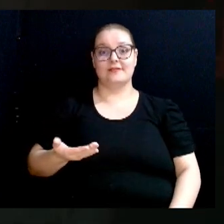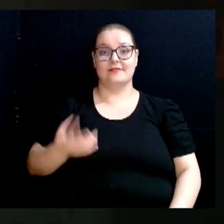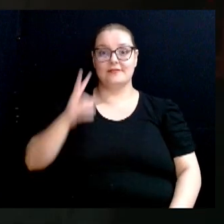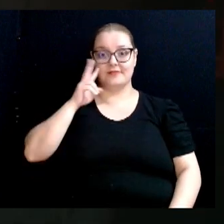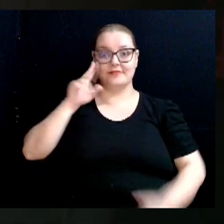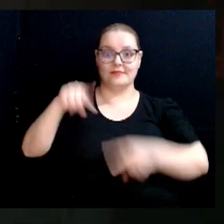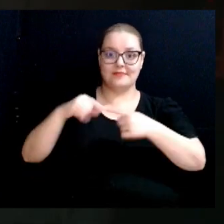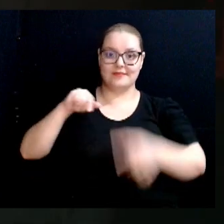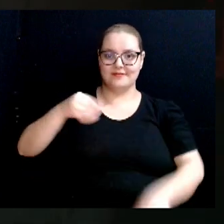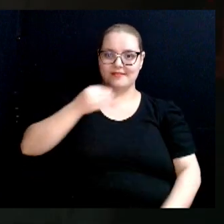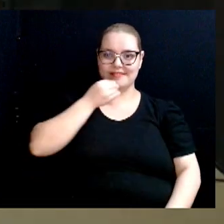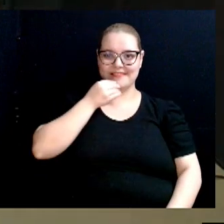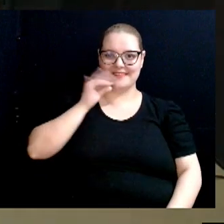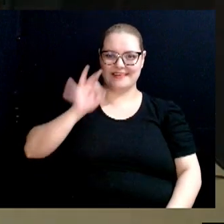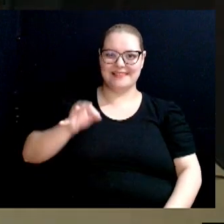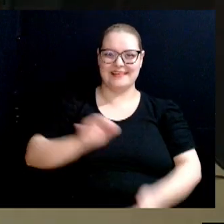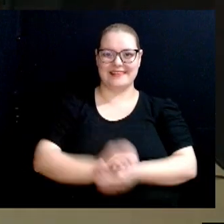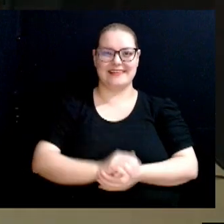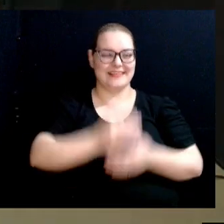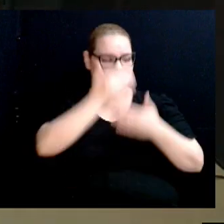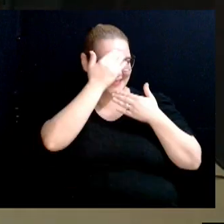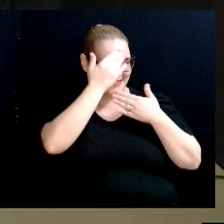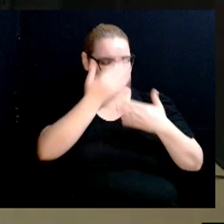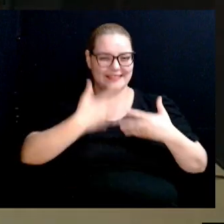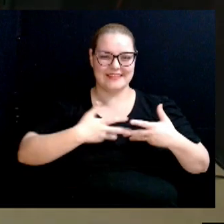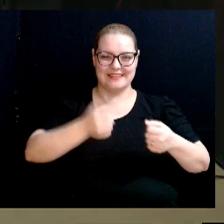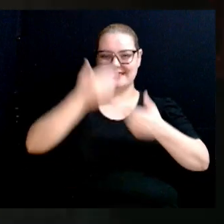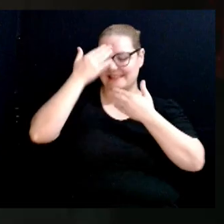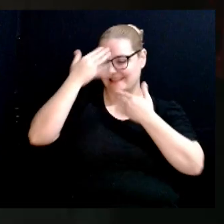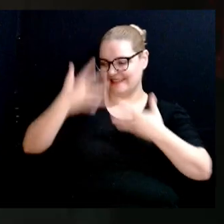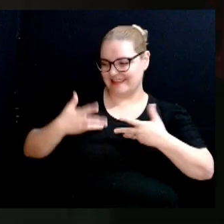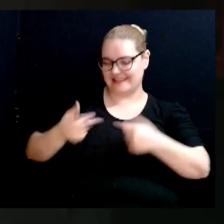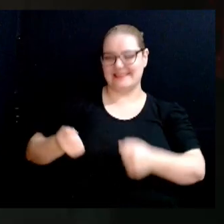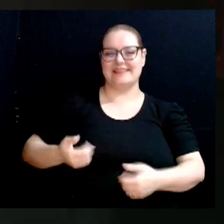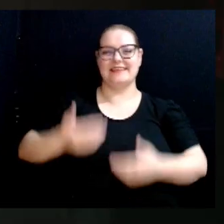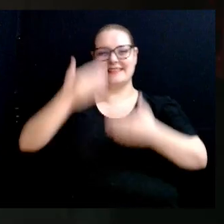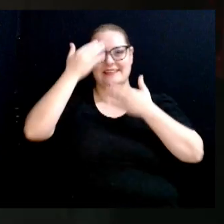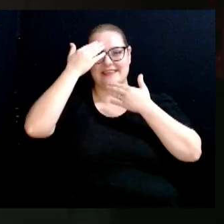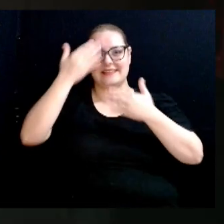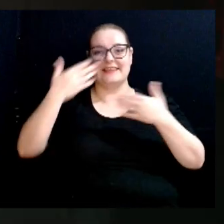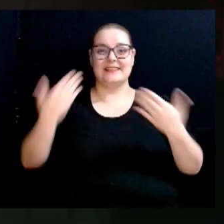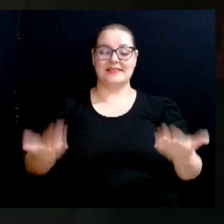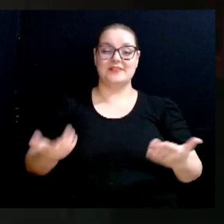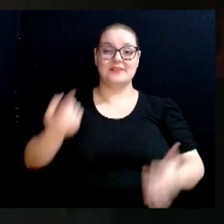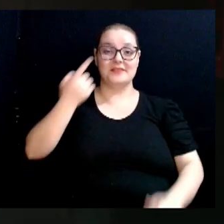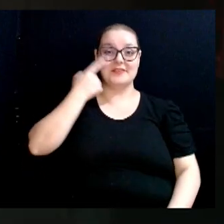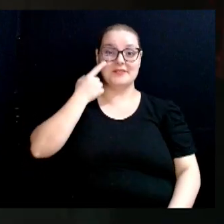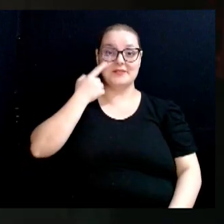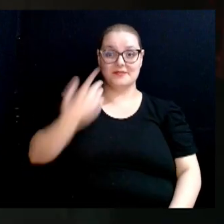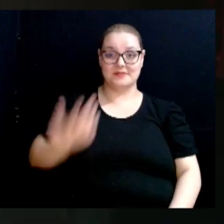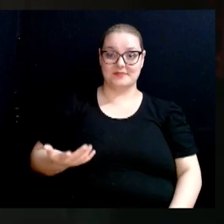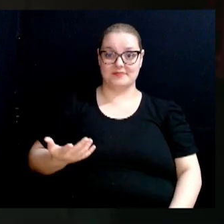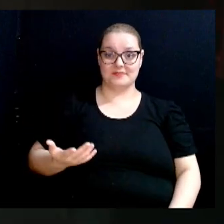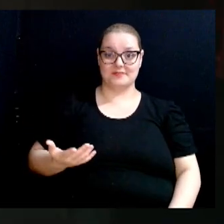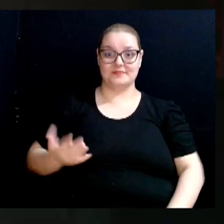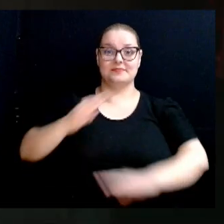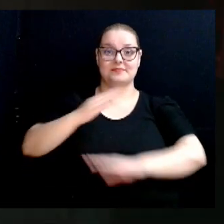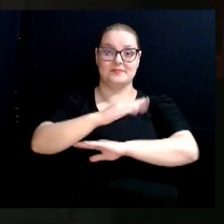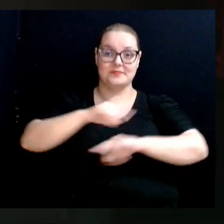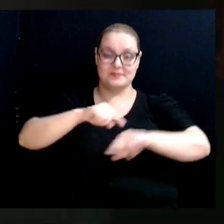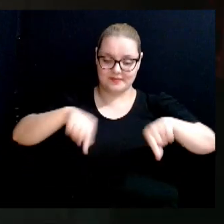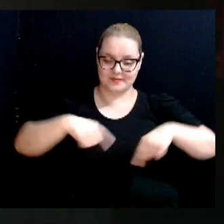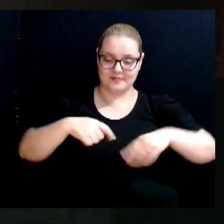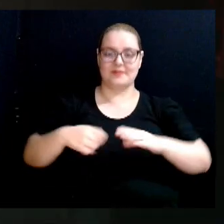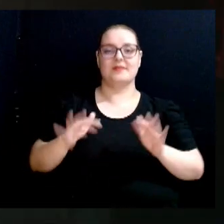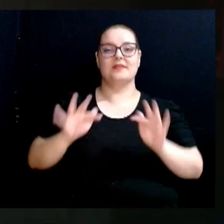com certeza. Obrigada pelo convite. Obrigada. Prazer. E olha só, gente, o Estúdio Câmara fica por aqui, mas já tem um